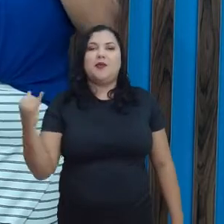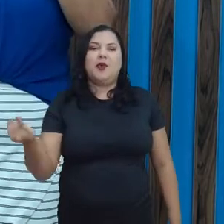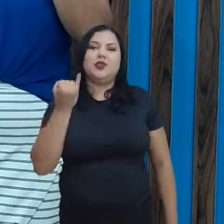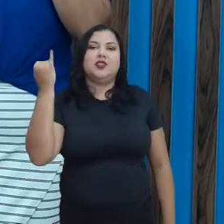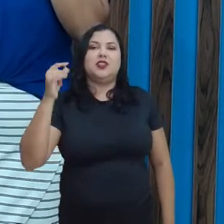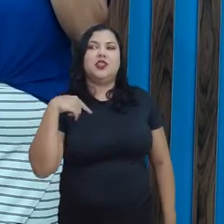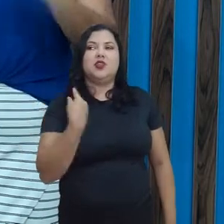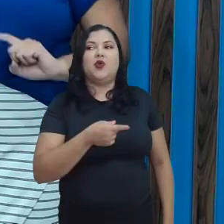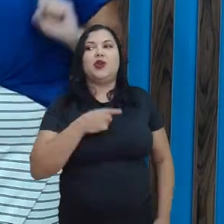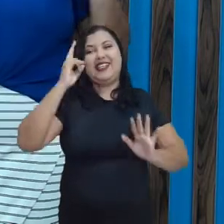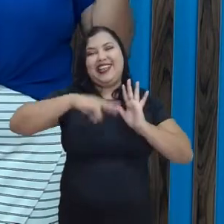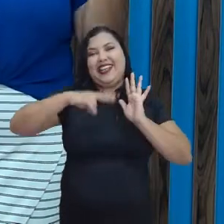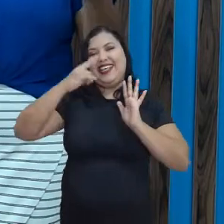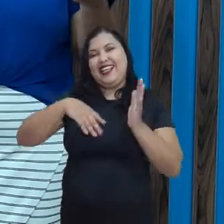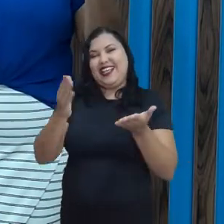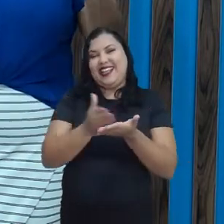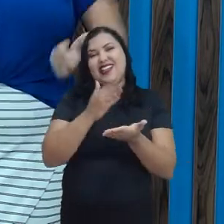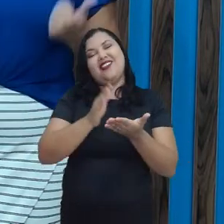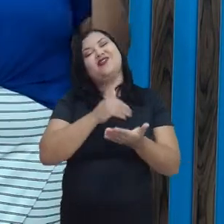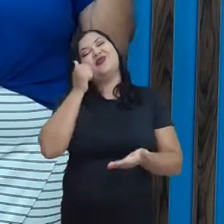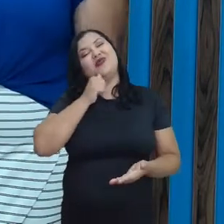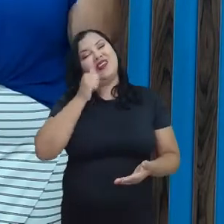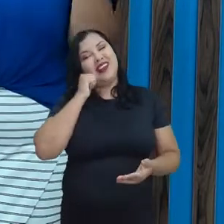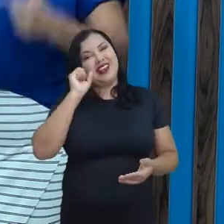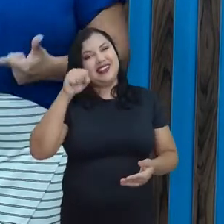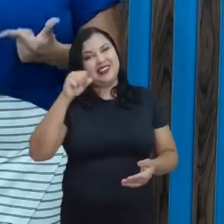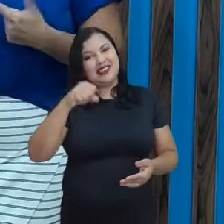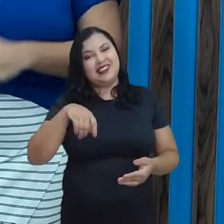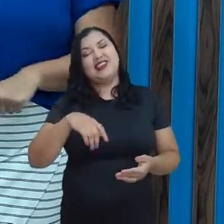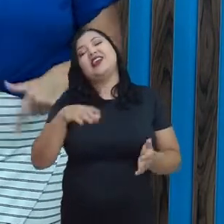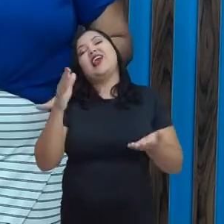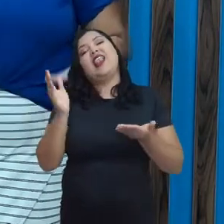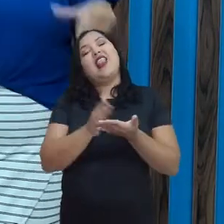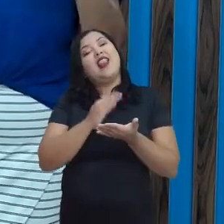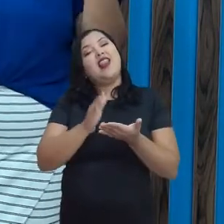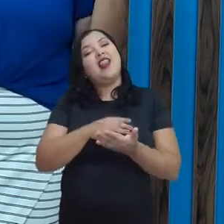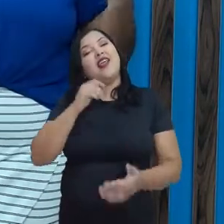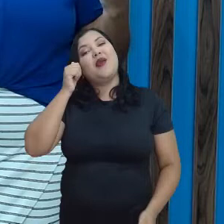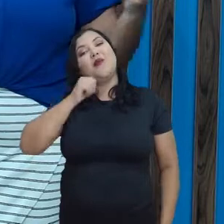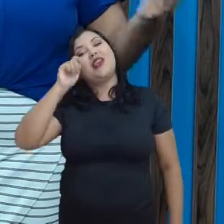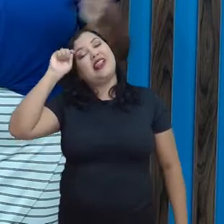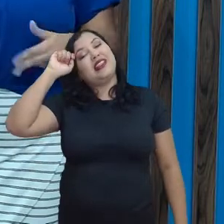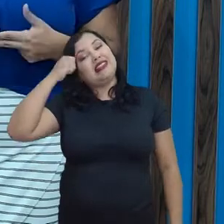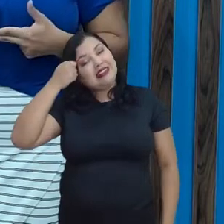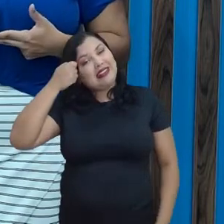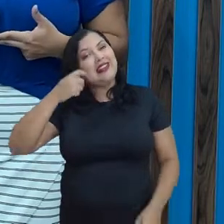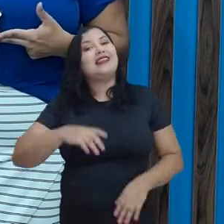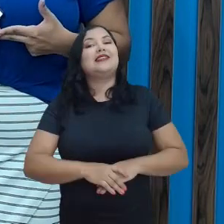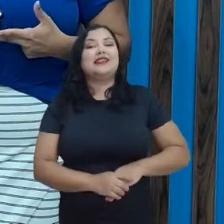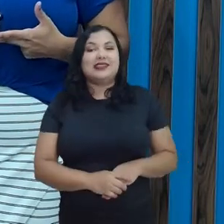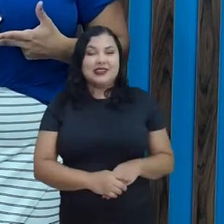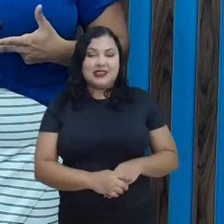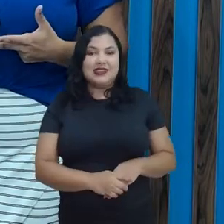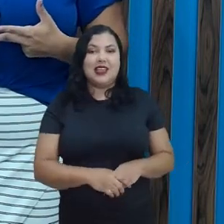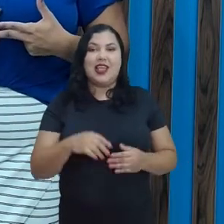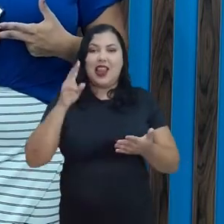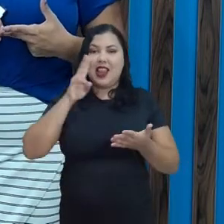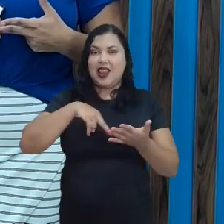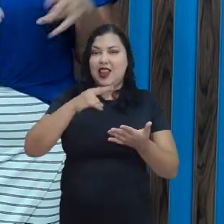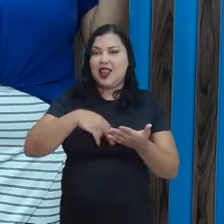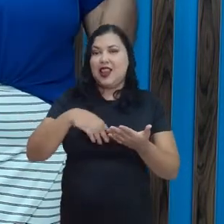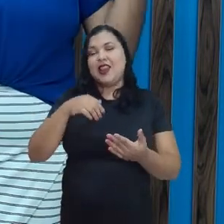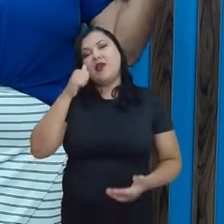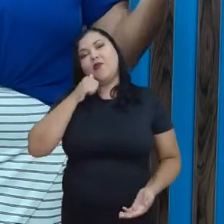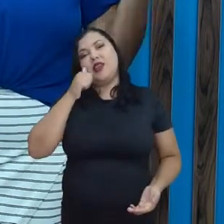eu já falei isso, é importante que a gente leia mulheres negras, que a gente leia Sim. mulheres que não